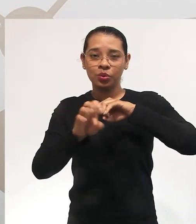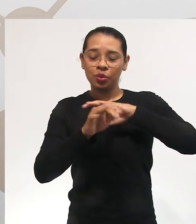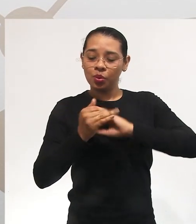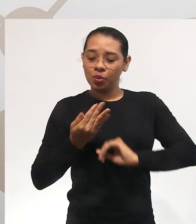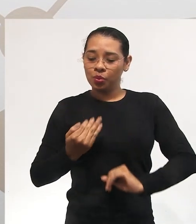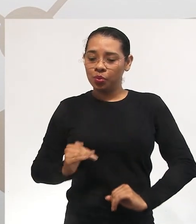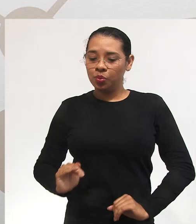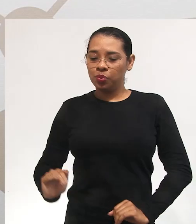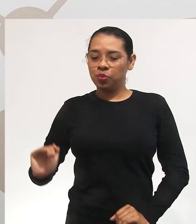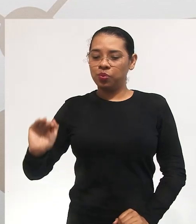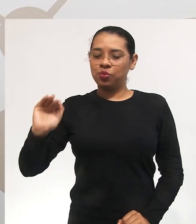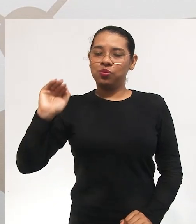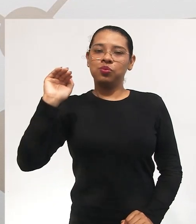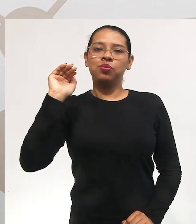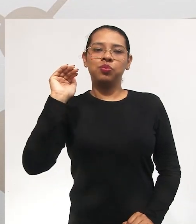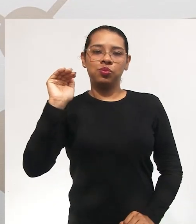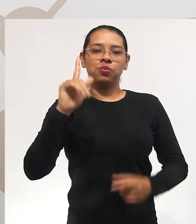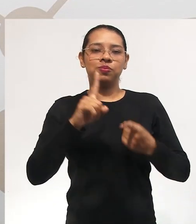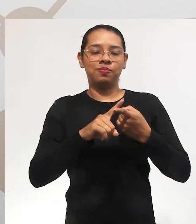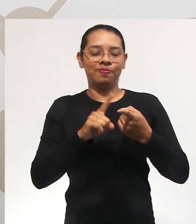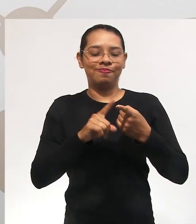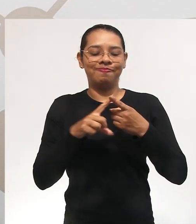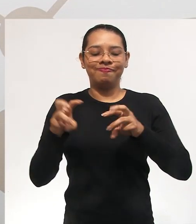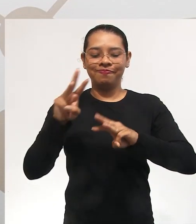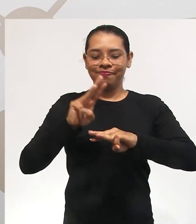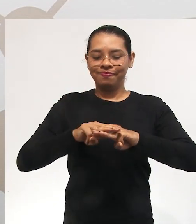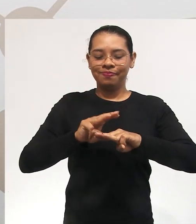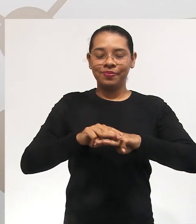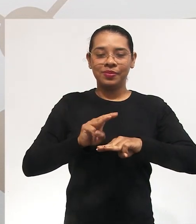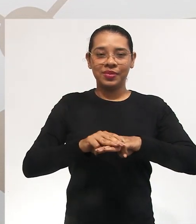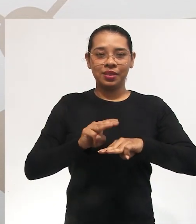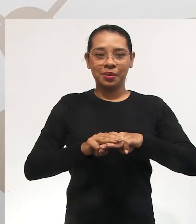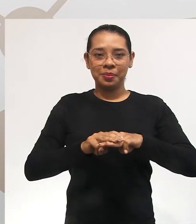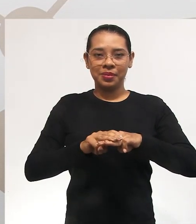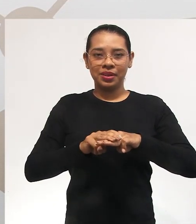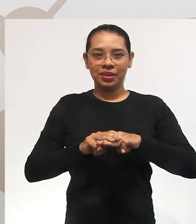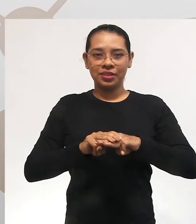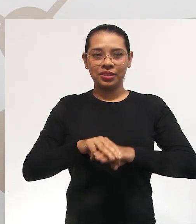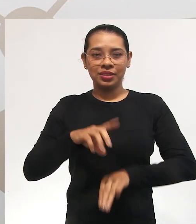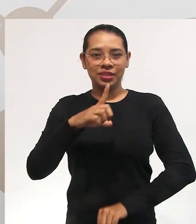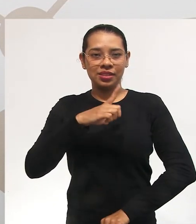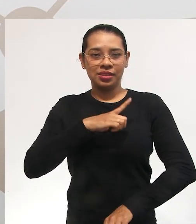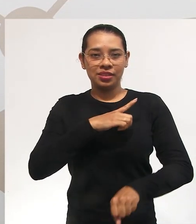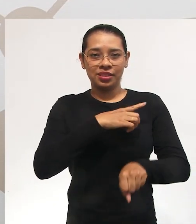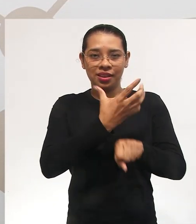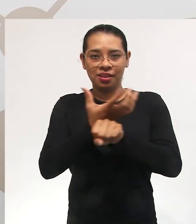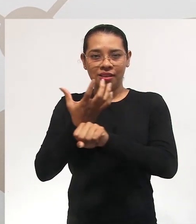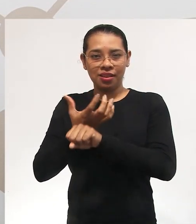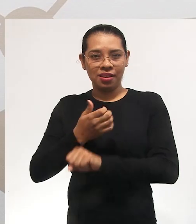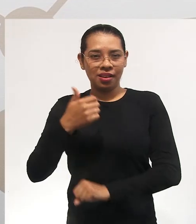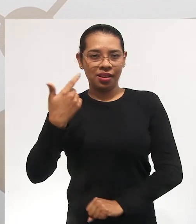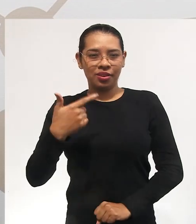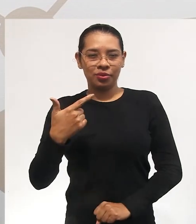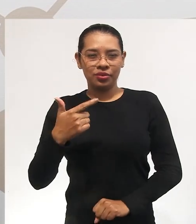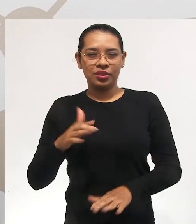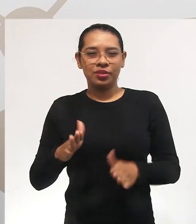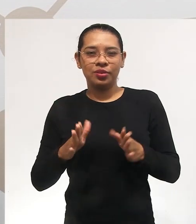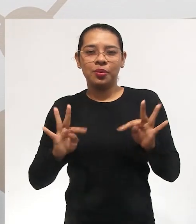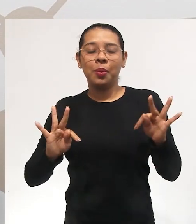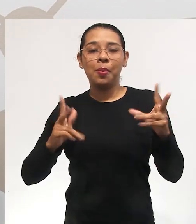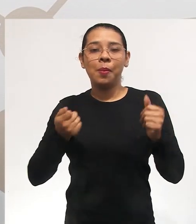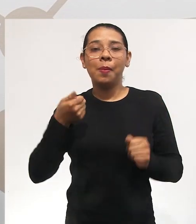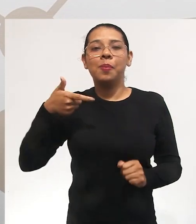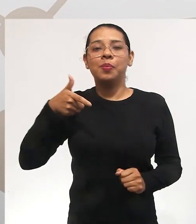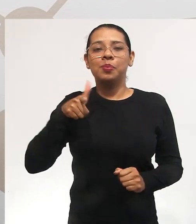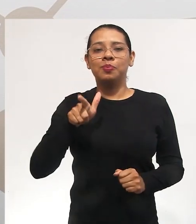ensino médio, a língua portuguesa e a matemática, há uma ênfase nessas duas disciplinas, mas os outros